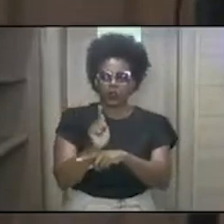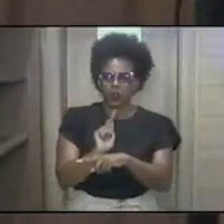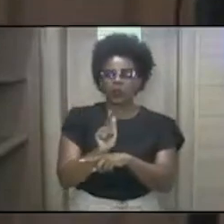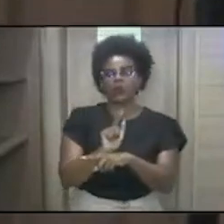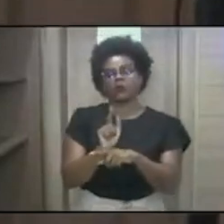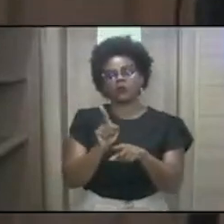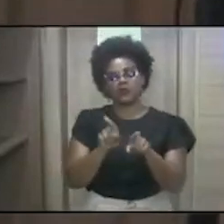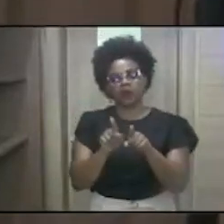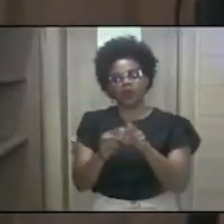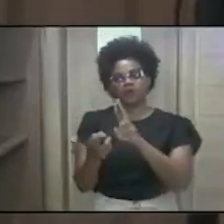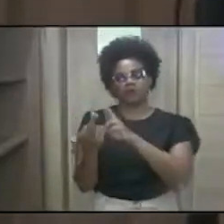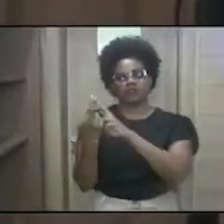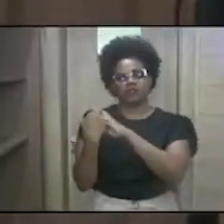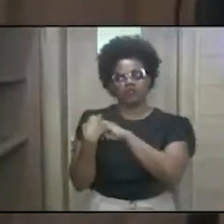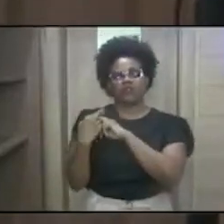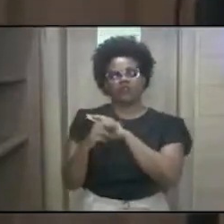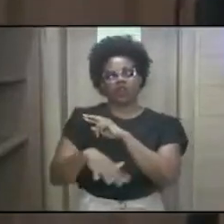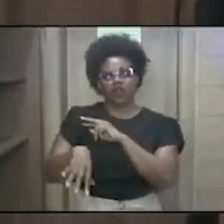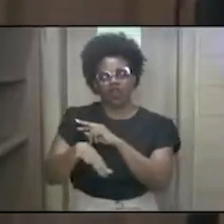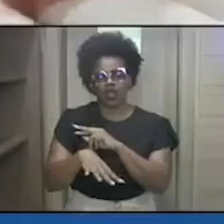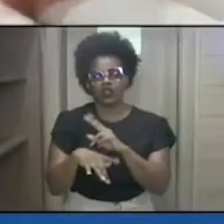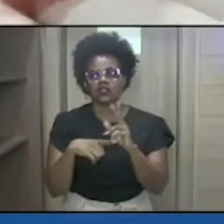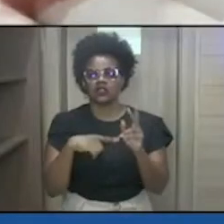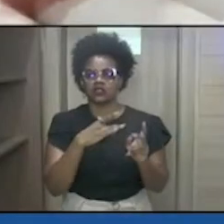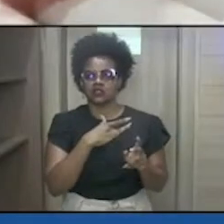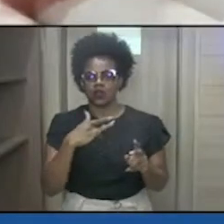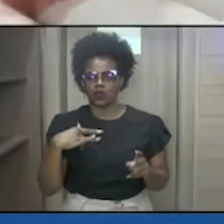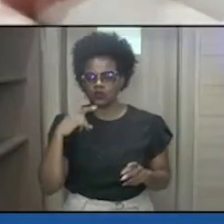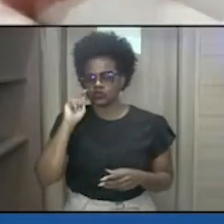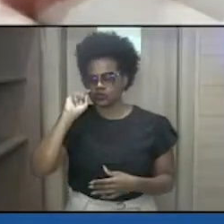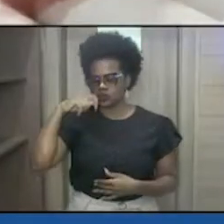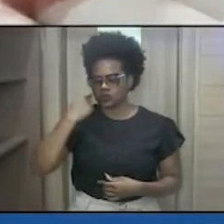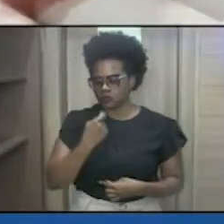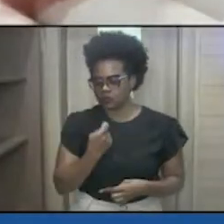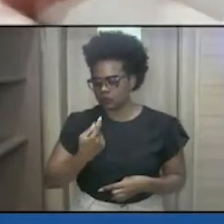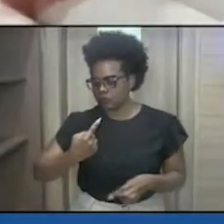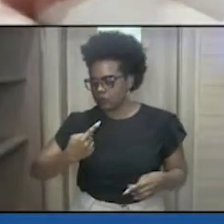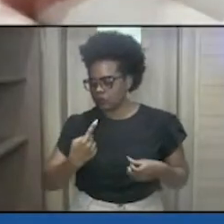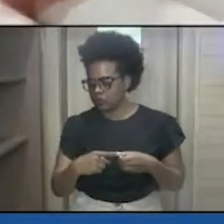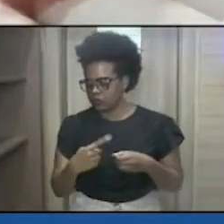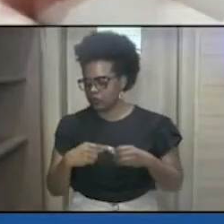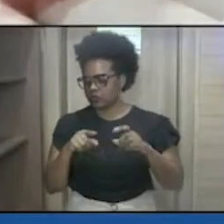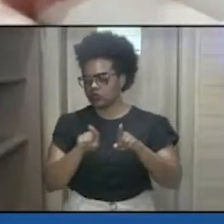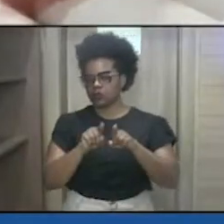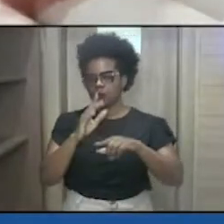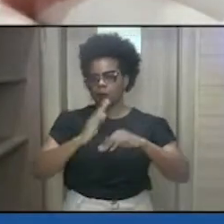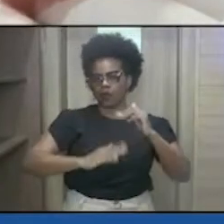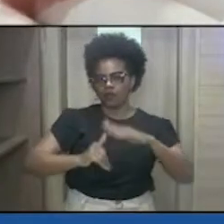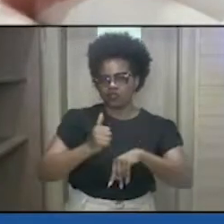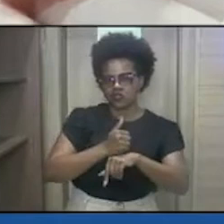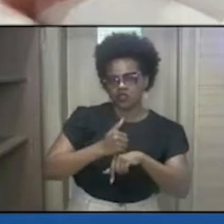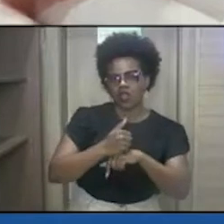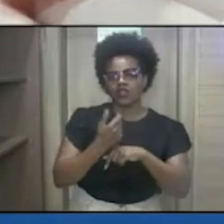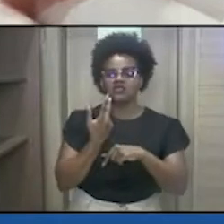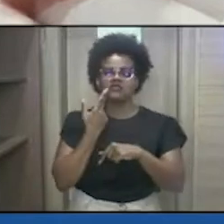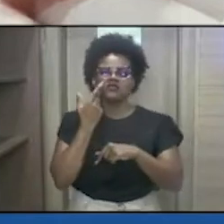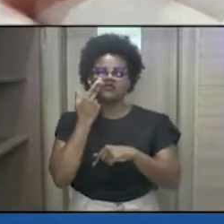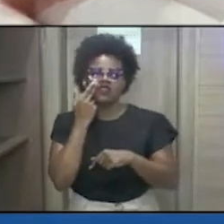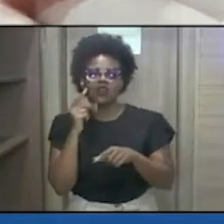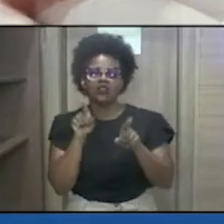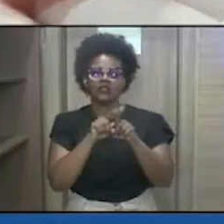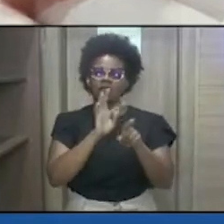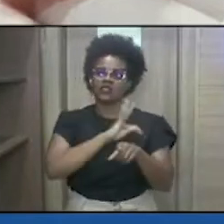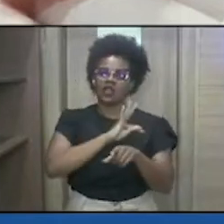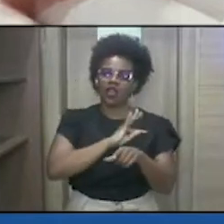e responsáveis pela área de saúde bucal dos municípios, profissionais, né, cirurgiões dentistas, técnicos de